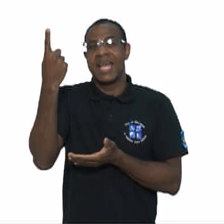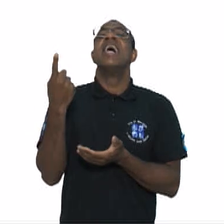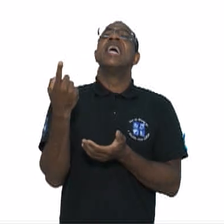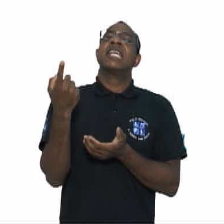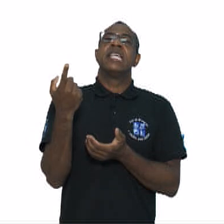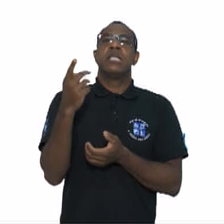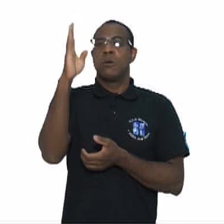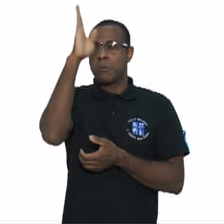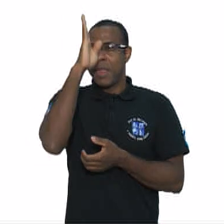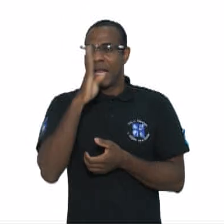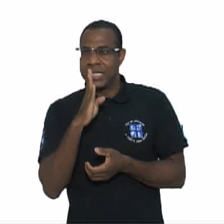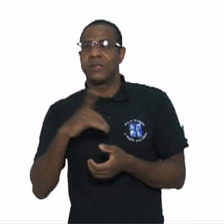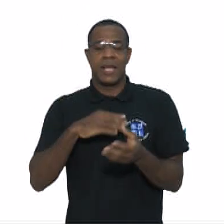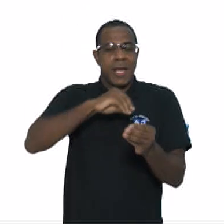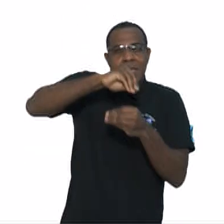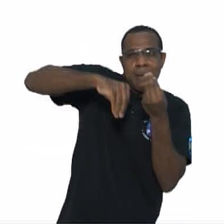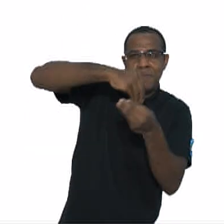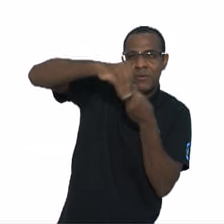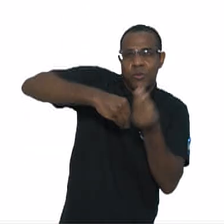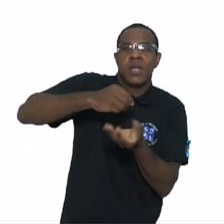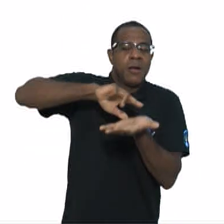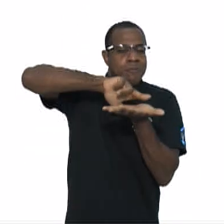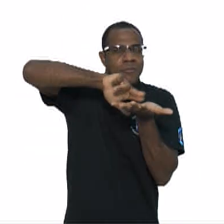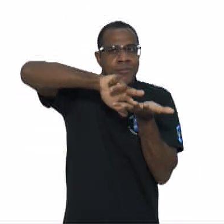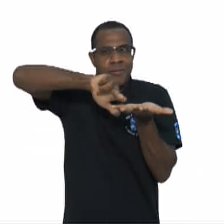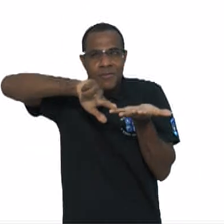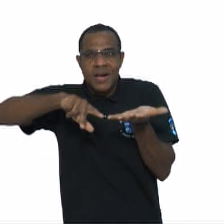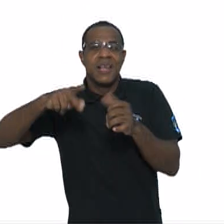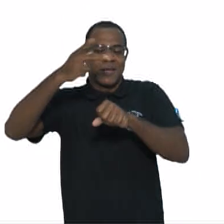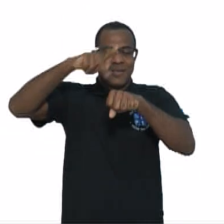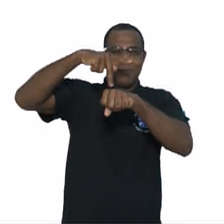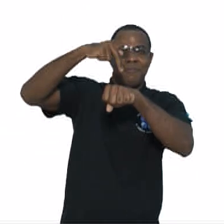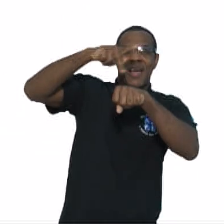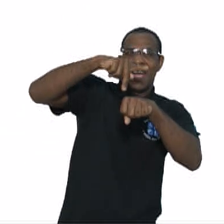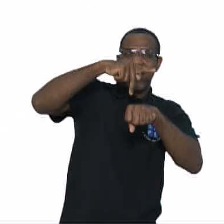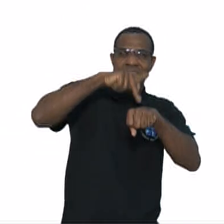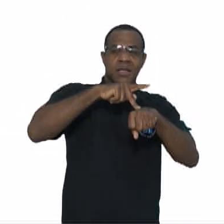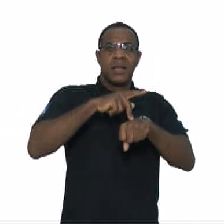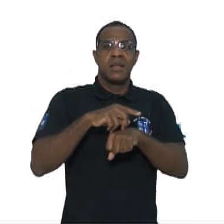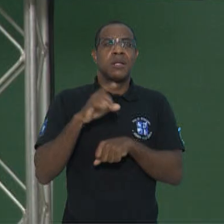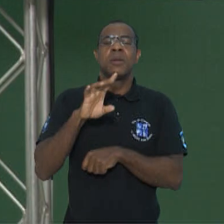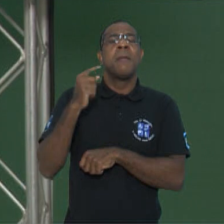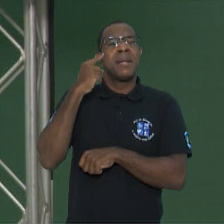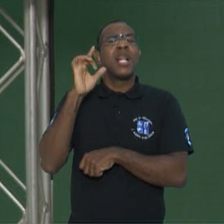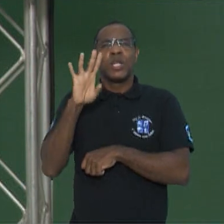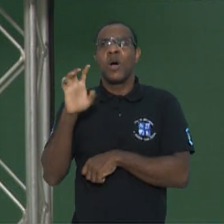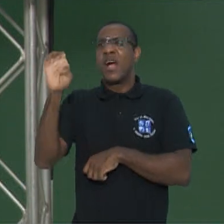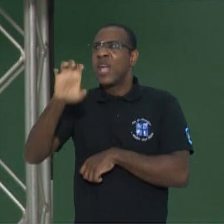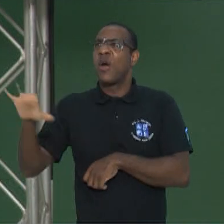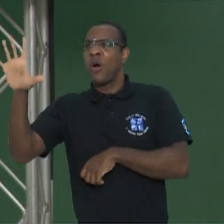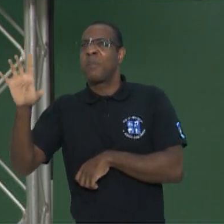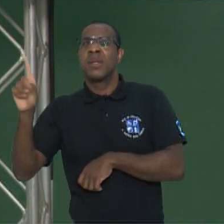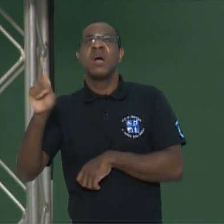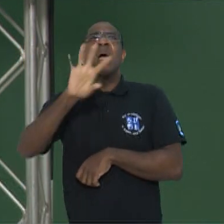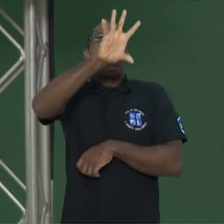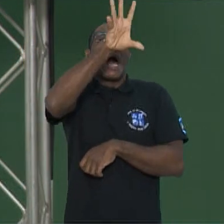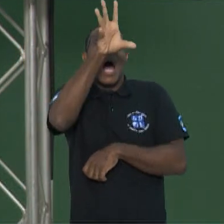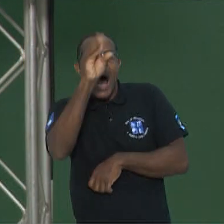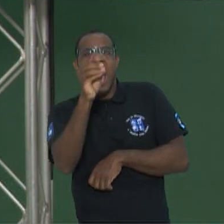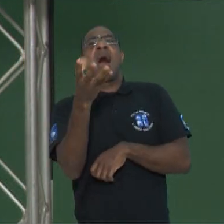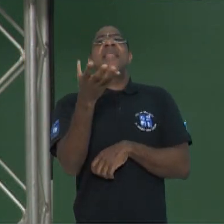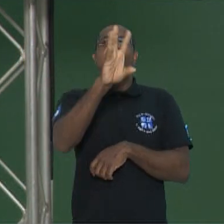Brasil, da influência de diferentes países, vamos pensar só na Europa, sem pensar nos povos africanos, nos indígenas que vocês viram